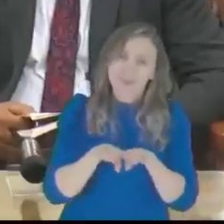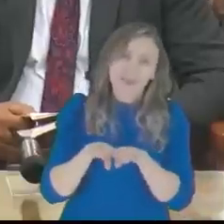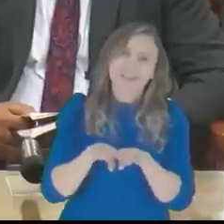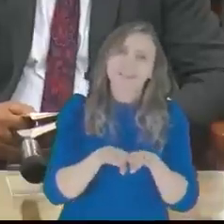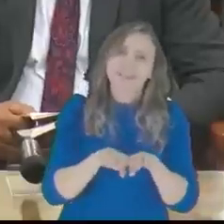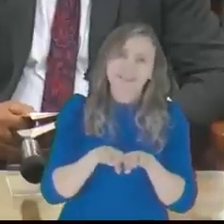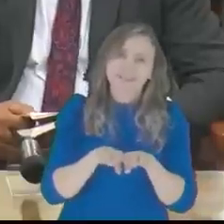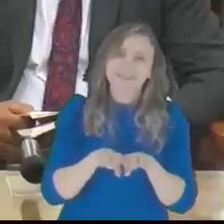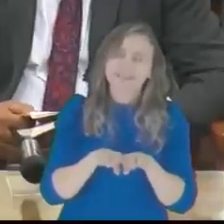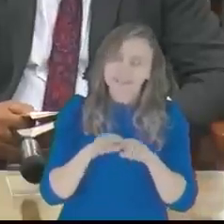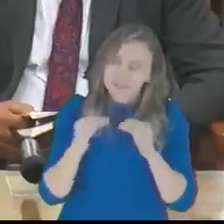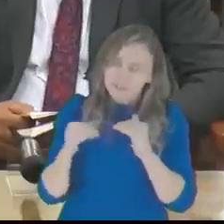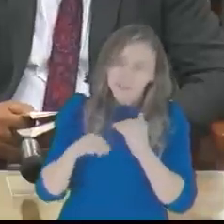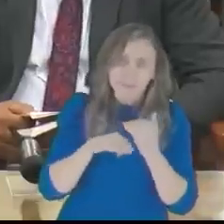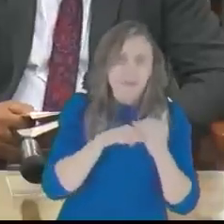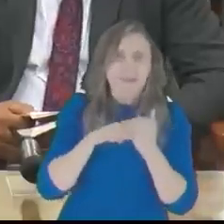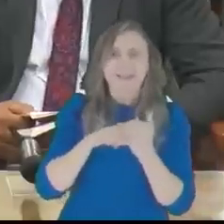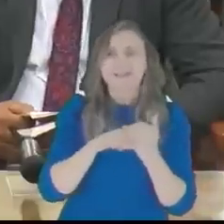É igual.